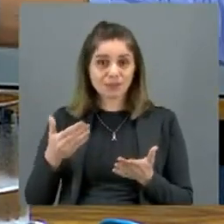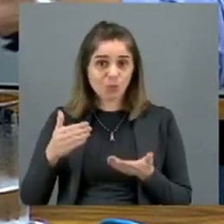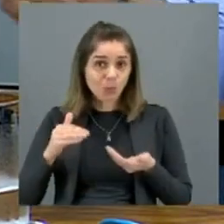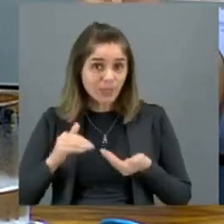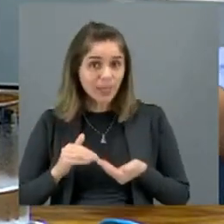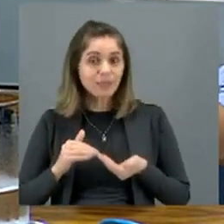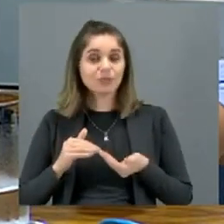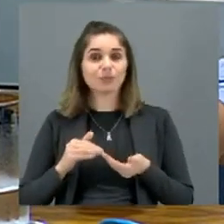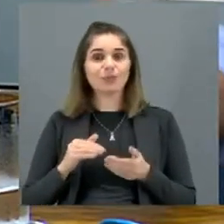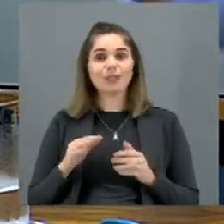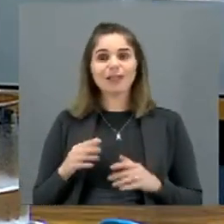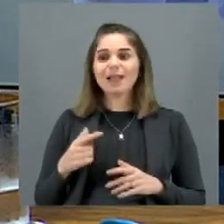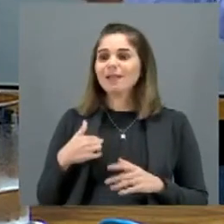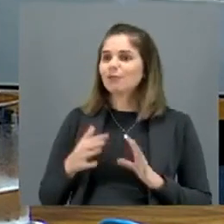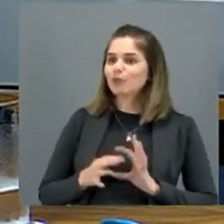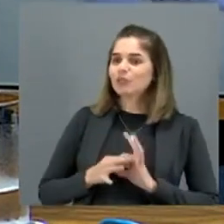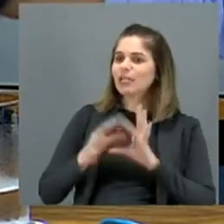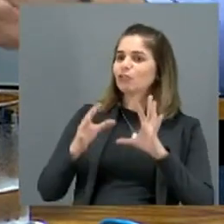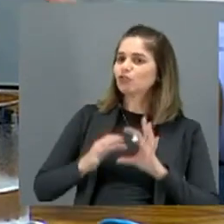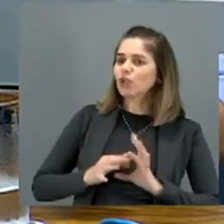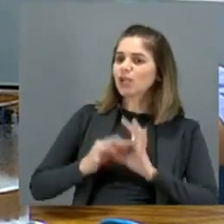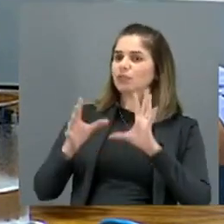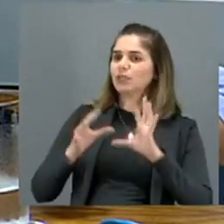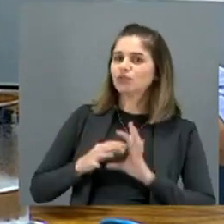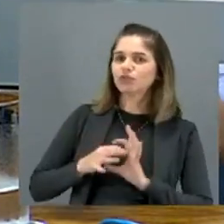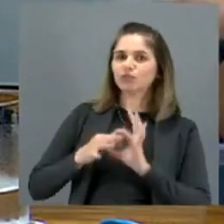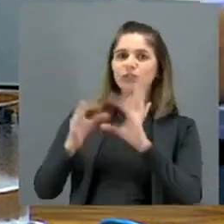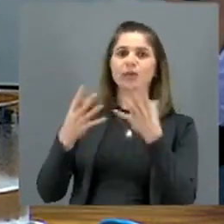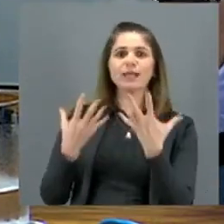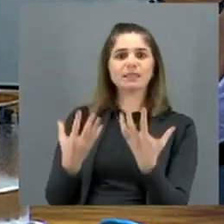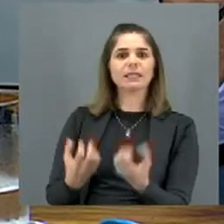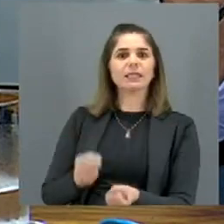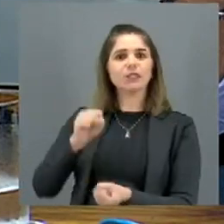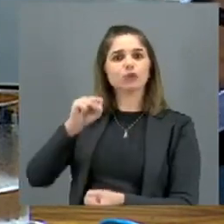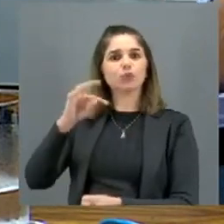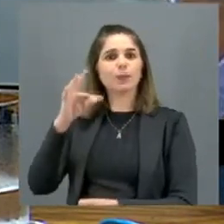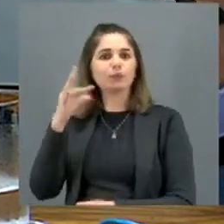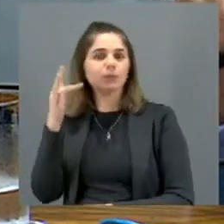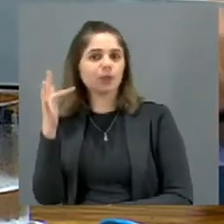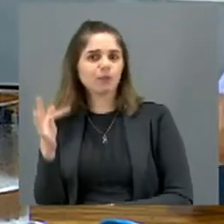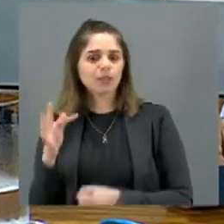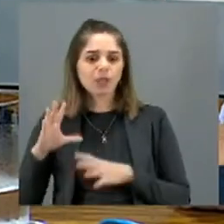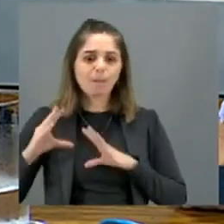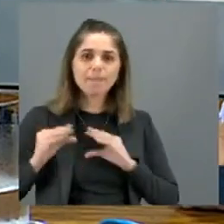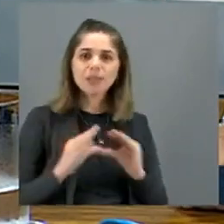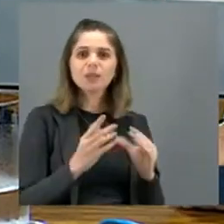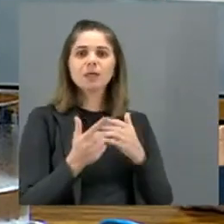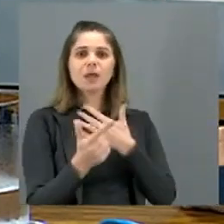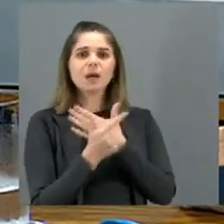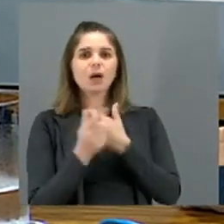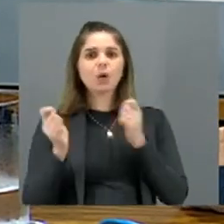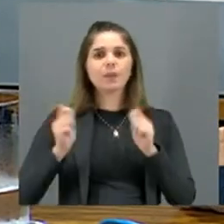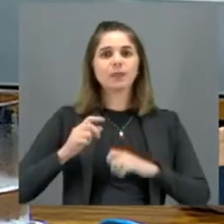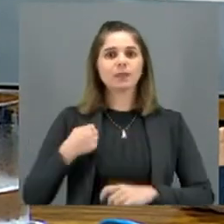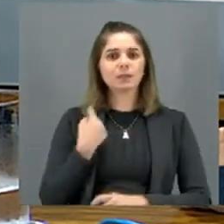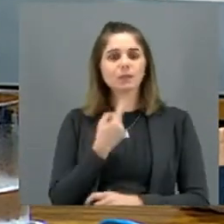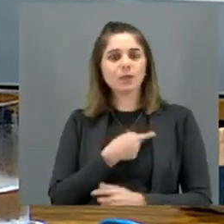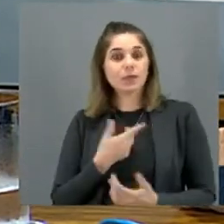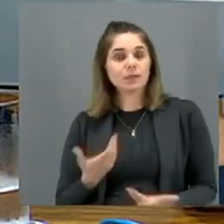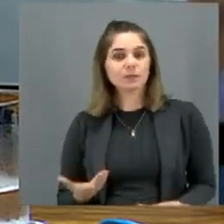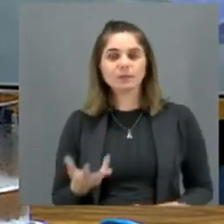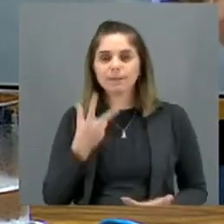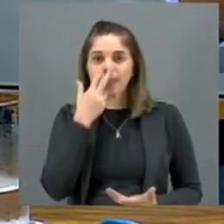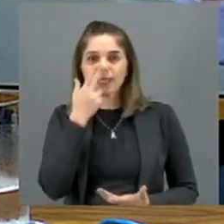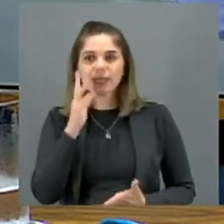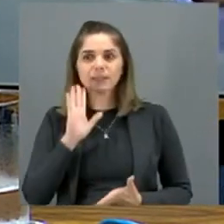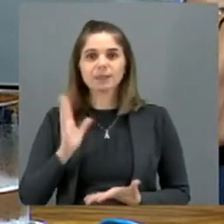foram mais além, gostaram, foram mais além, e hoje não há qualquer tipo de divisão.